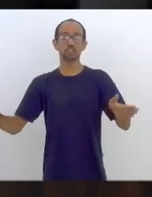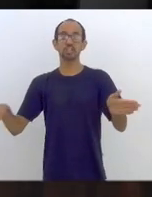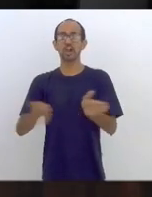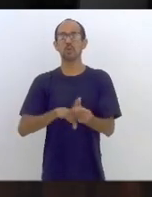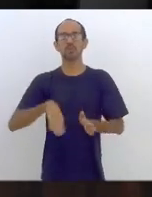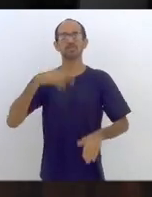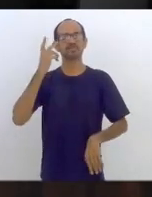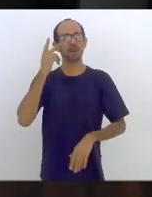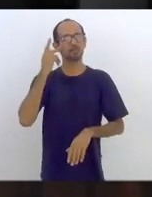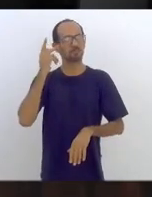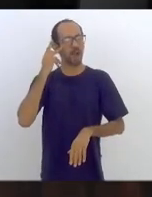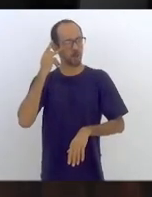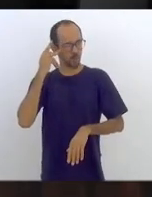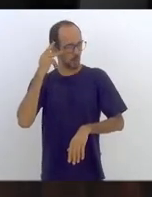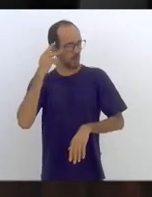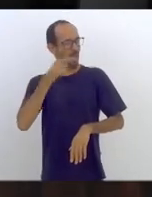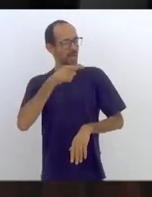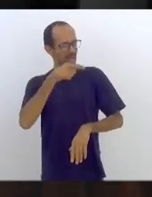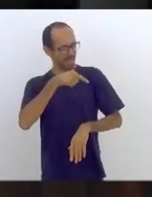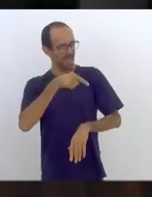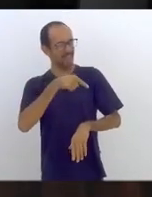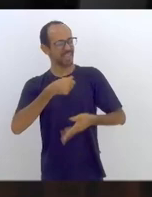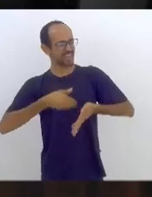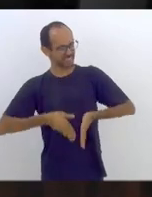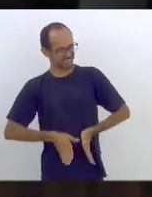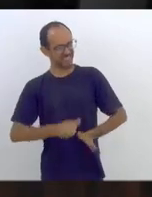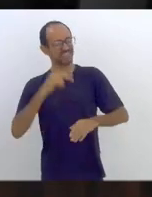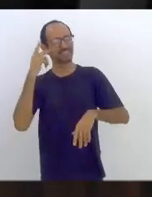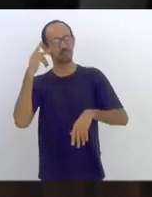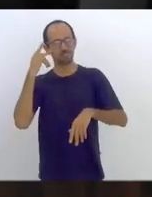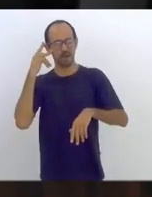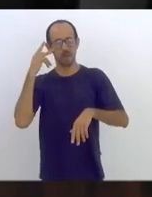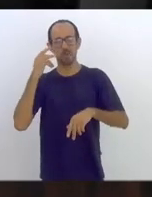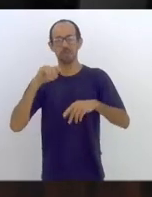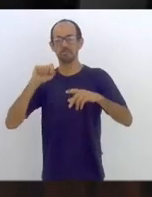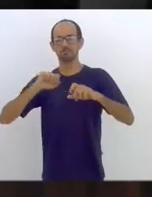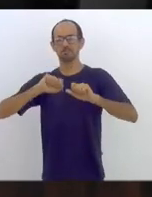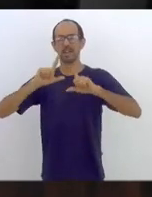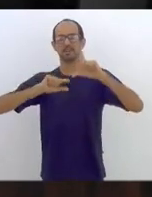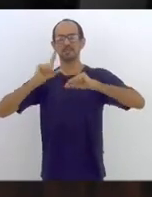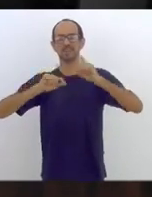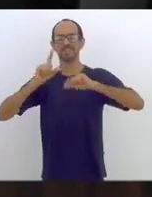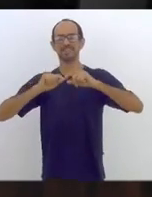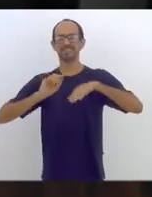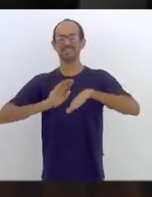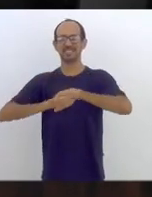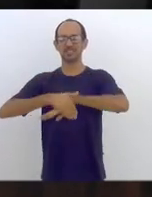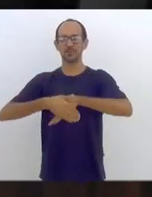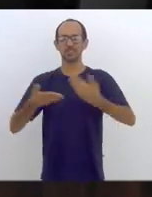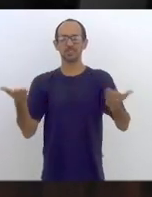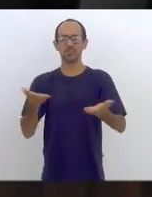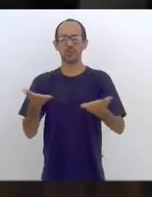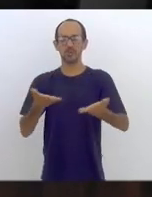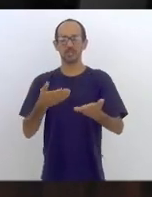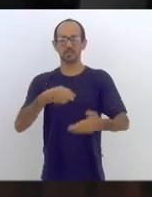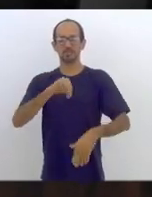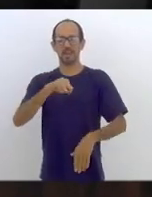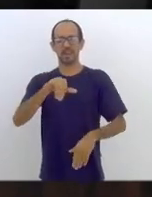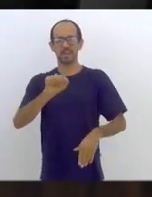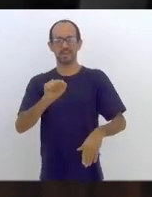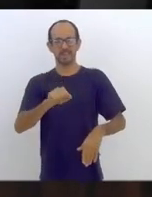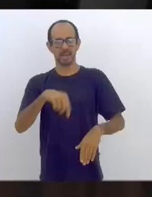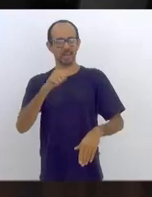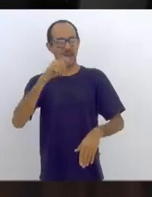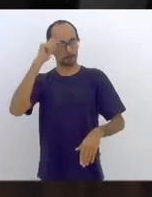de terras paulistas, para brilhantar essa noite. Maravilhosa Janice Ferreira da Silva, nossa Preta